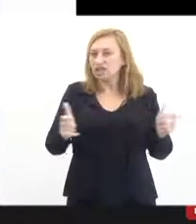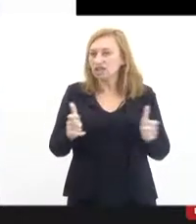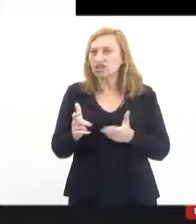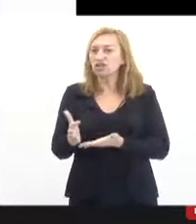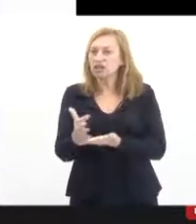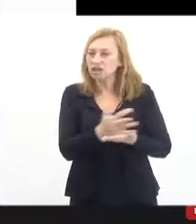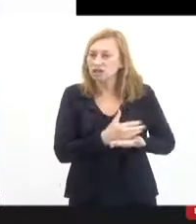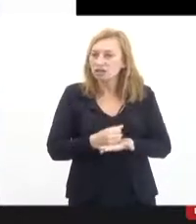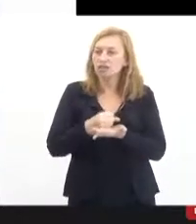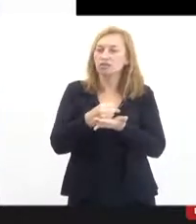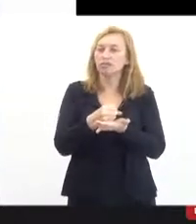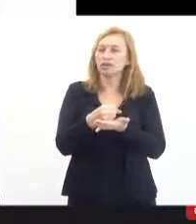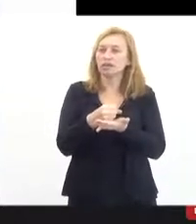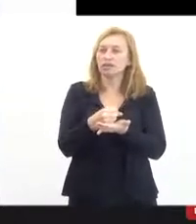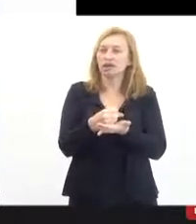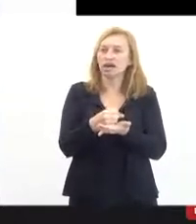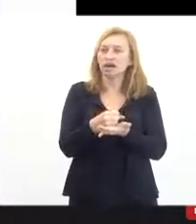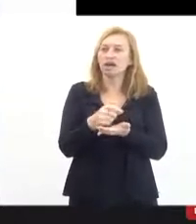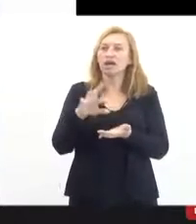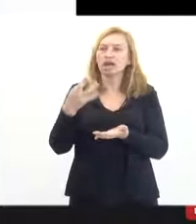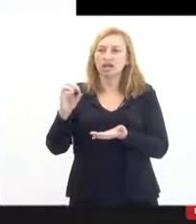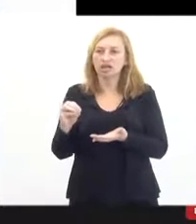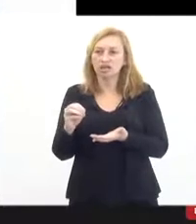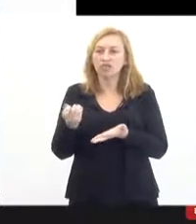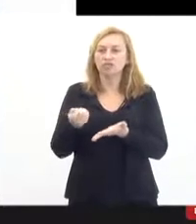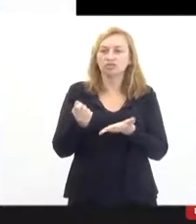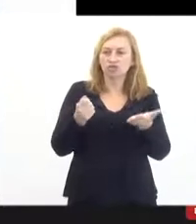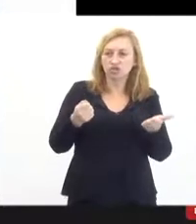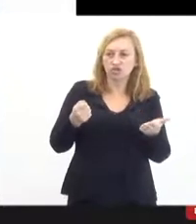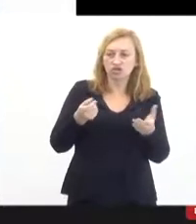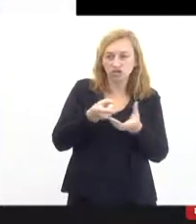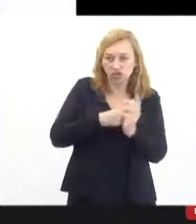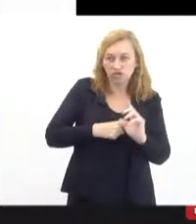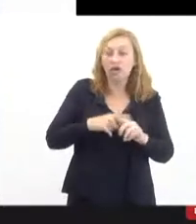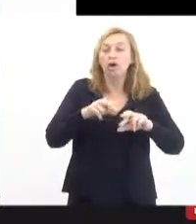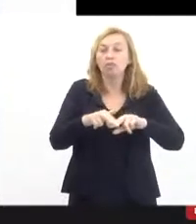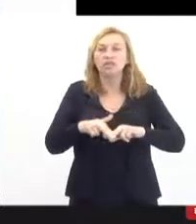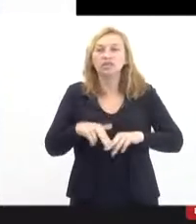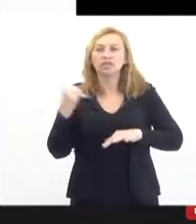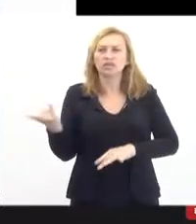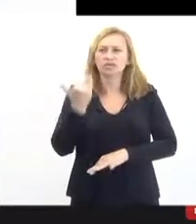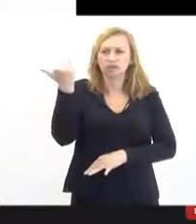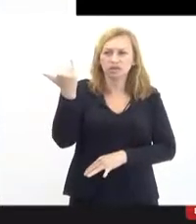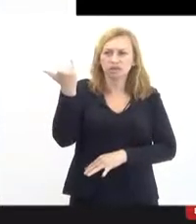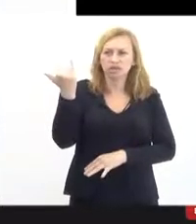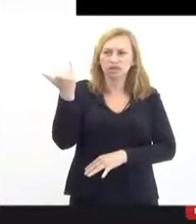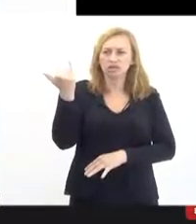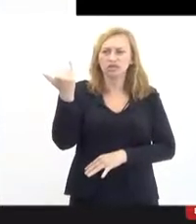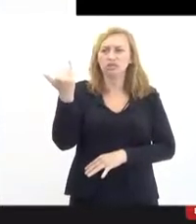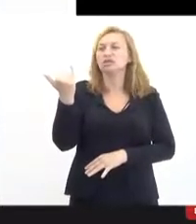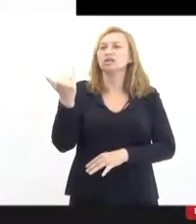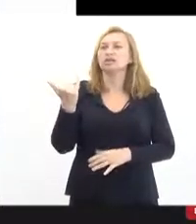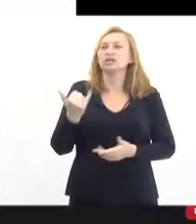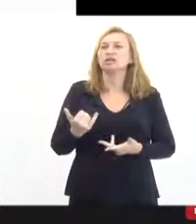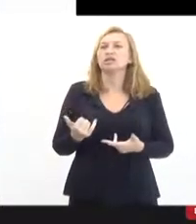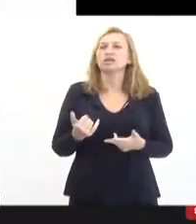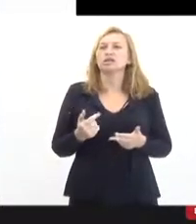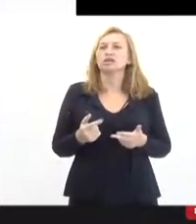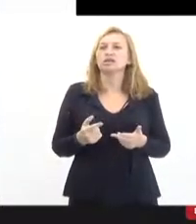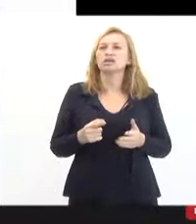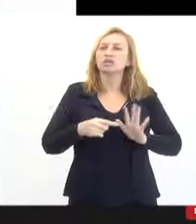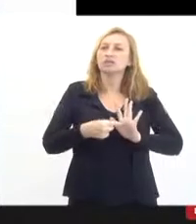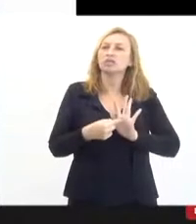recuperar créditos inscritos em dívida ativa. Então, por isso, a importância dessa distorção, né, de